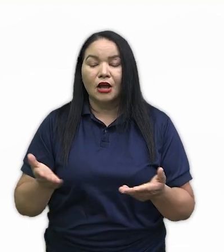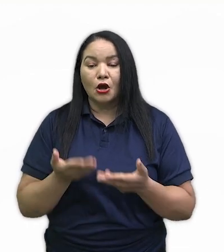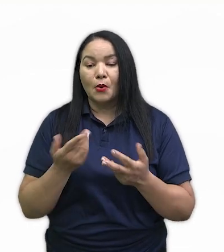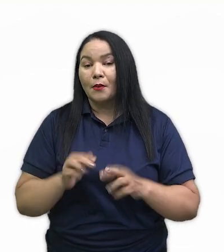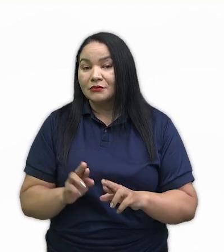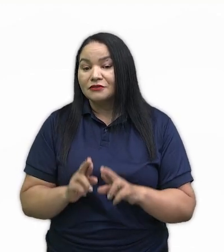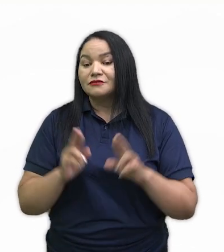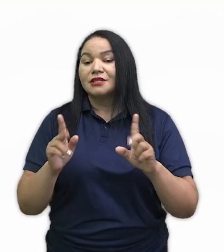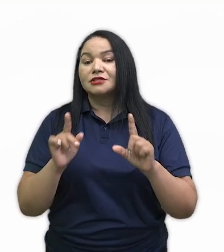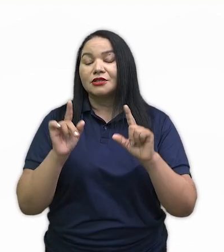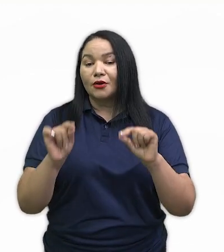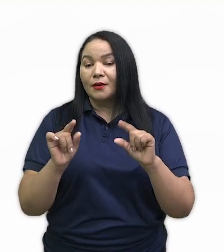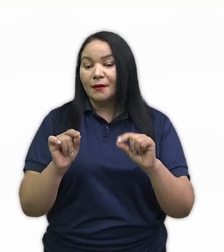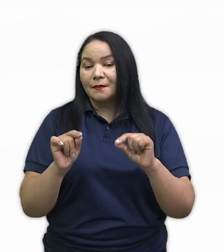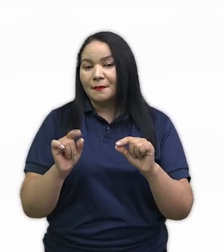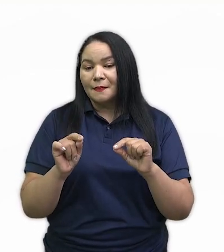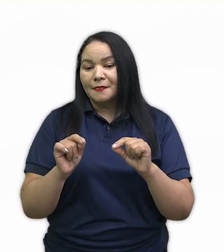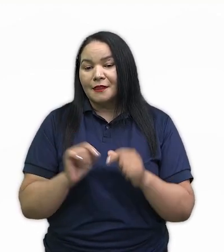É que nós não